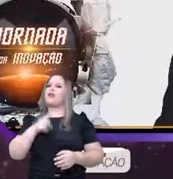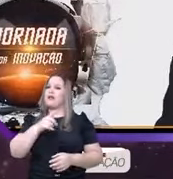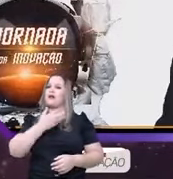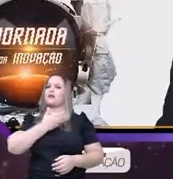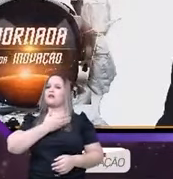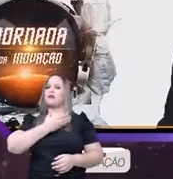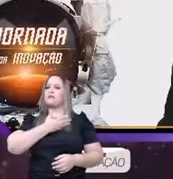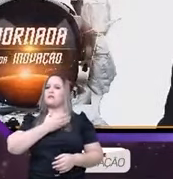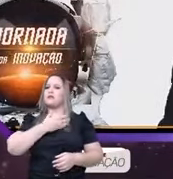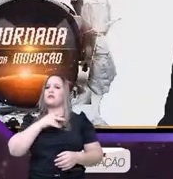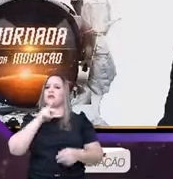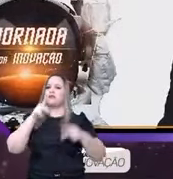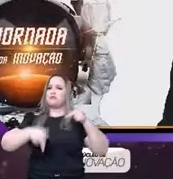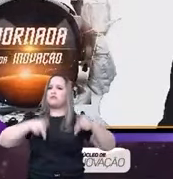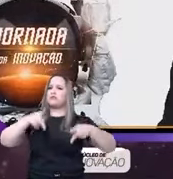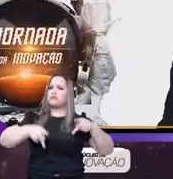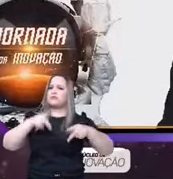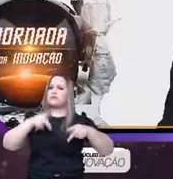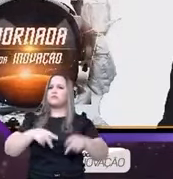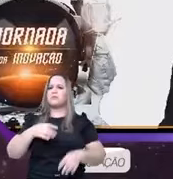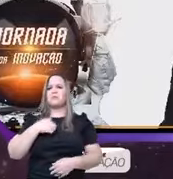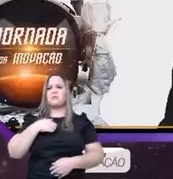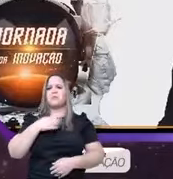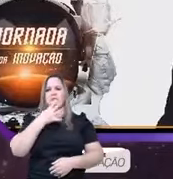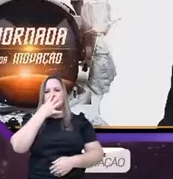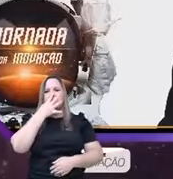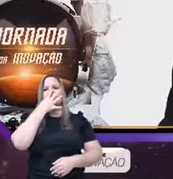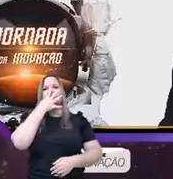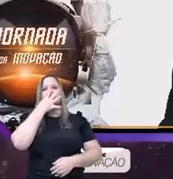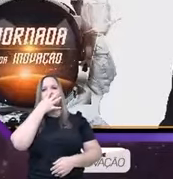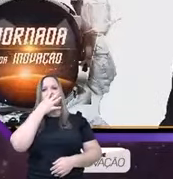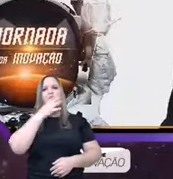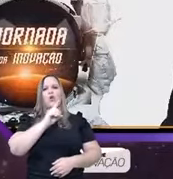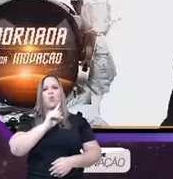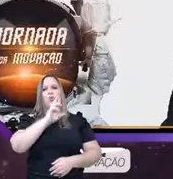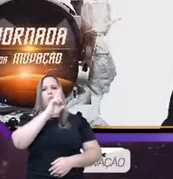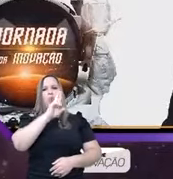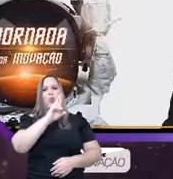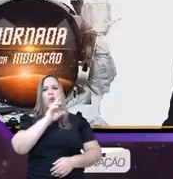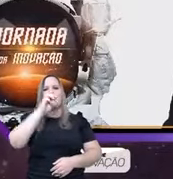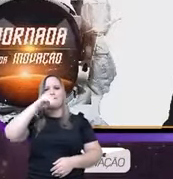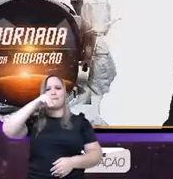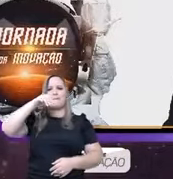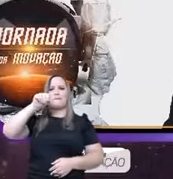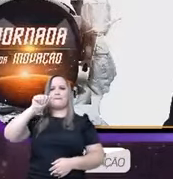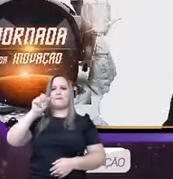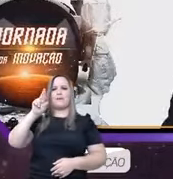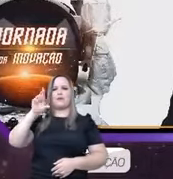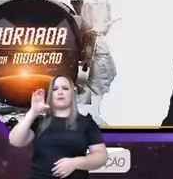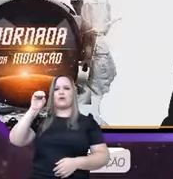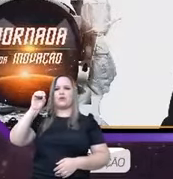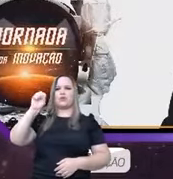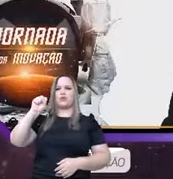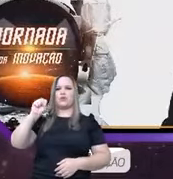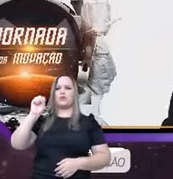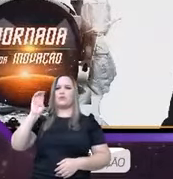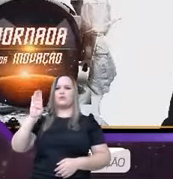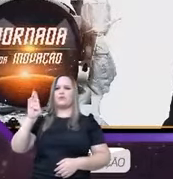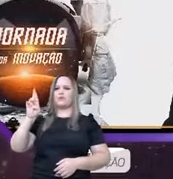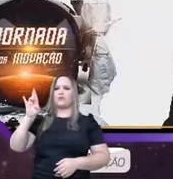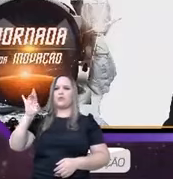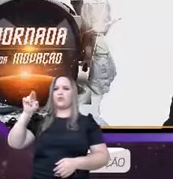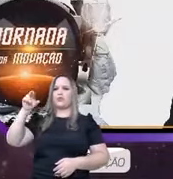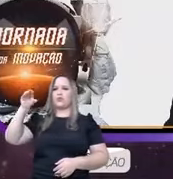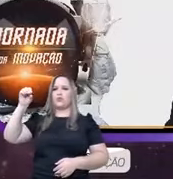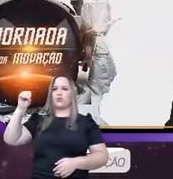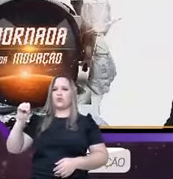tenho uma grande e imensa admiração, o doutor Marcos Bruno. O doutor Marcos Bruno, ele é protagonista de um projeto no Tribunal do Rio